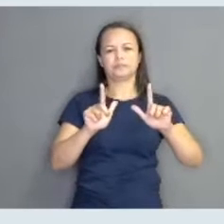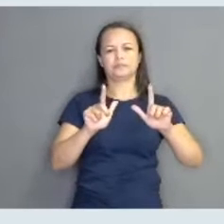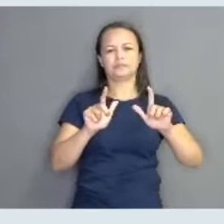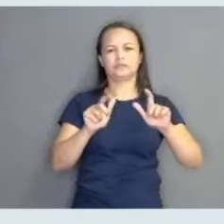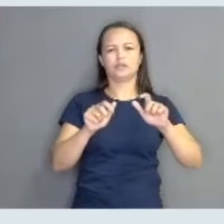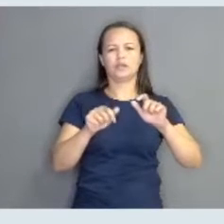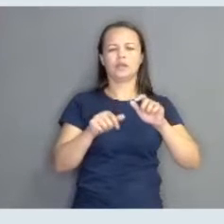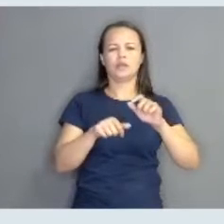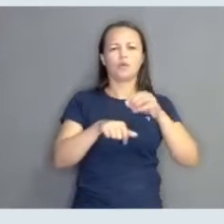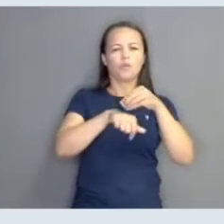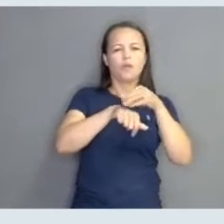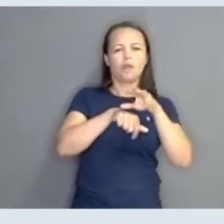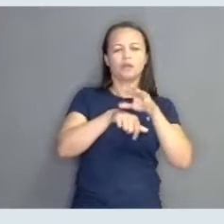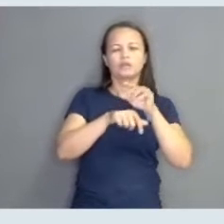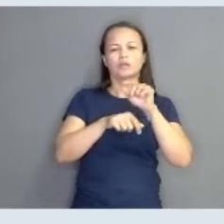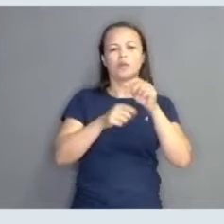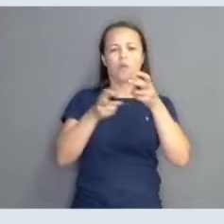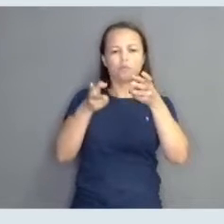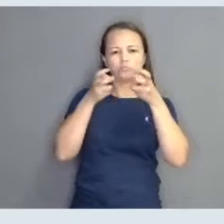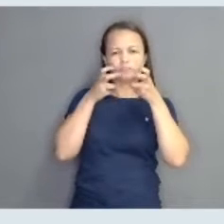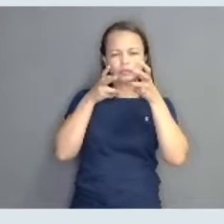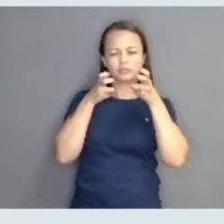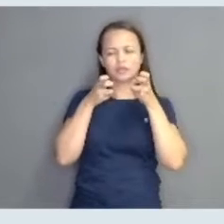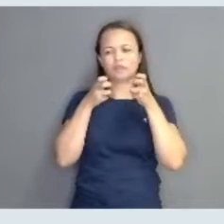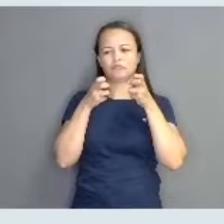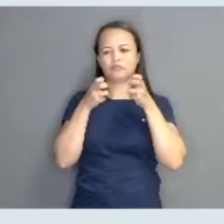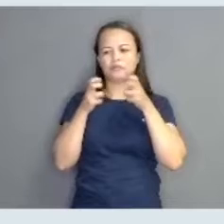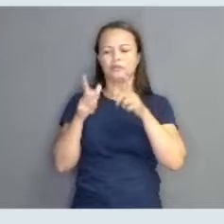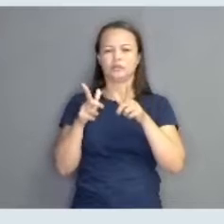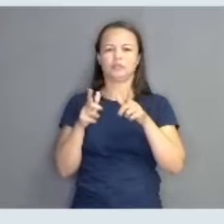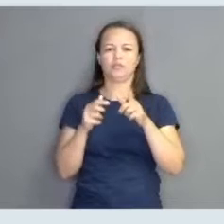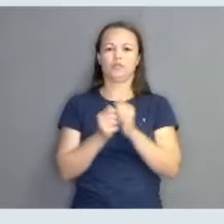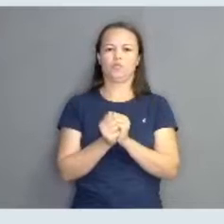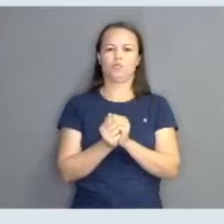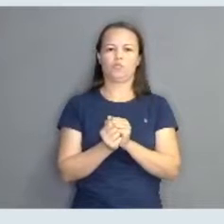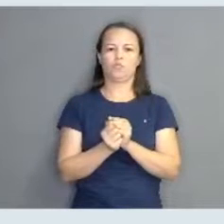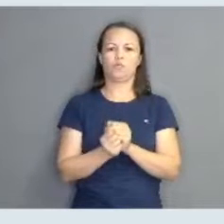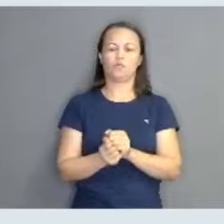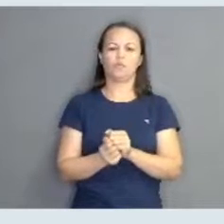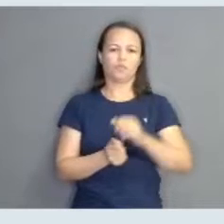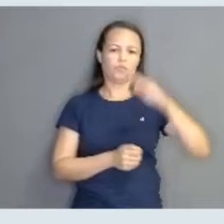o que eu vou colocar aqui. Olha um guarda inglês.